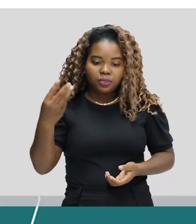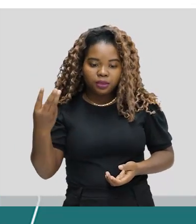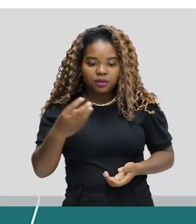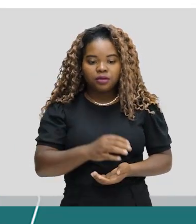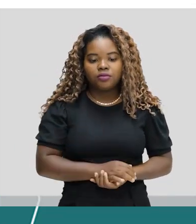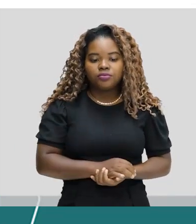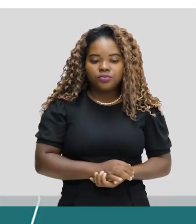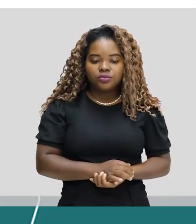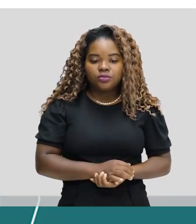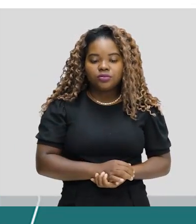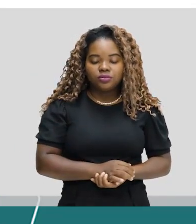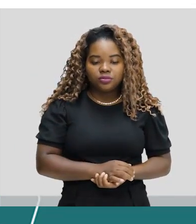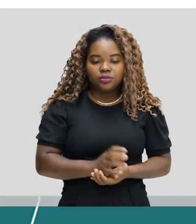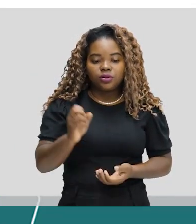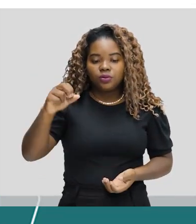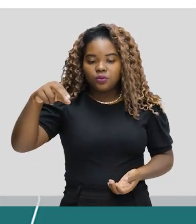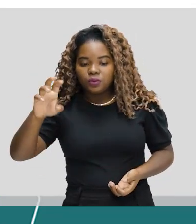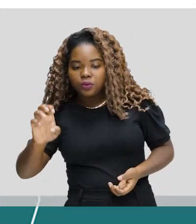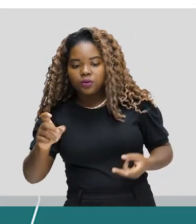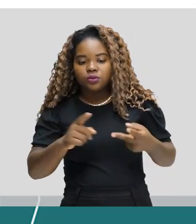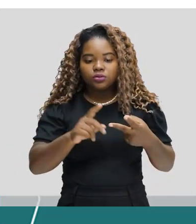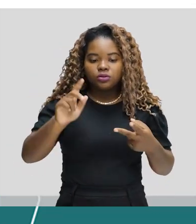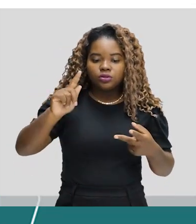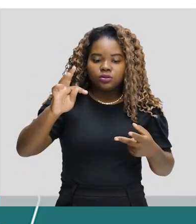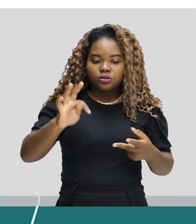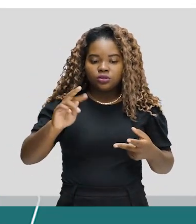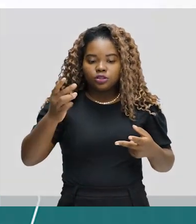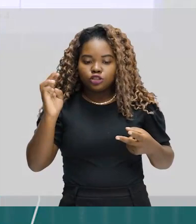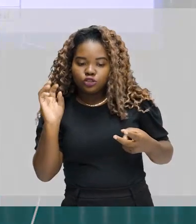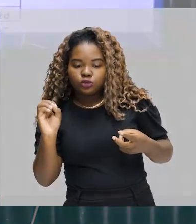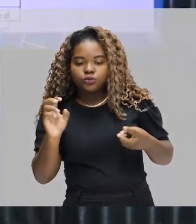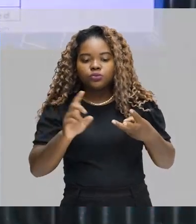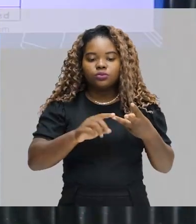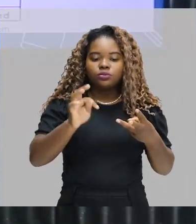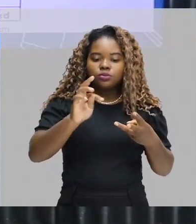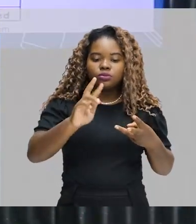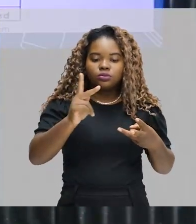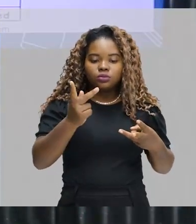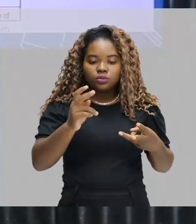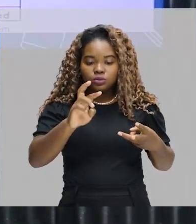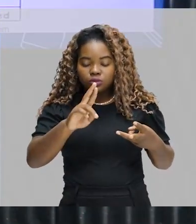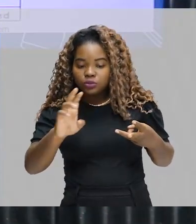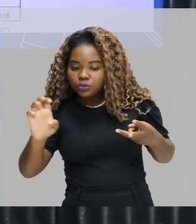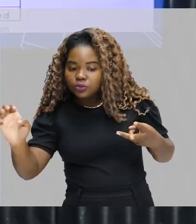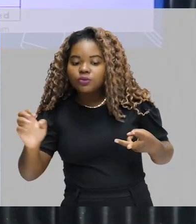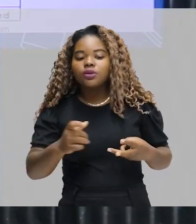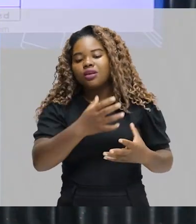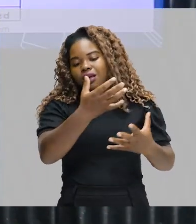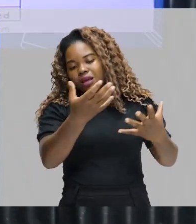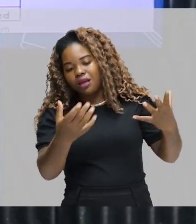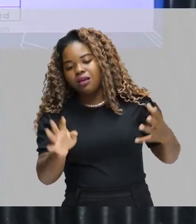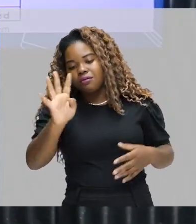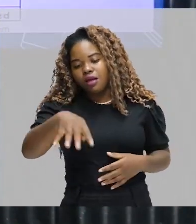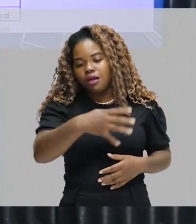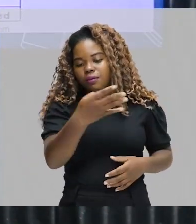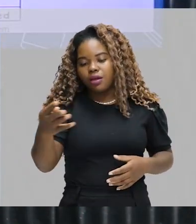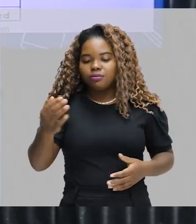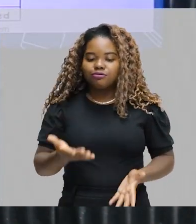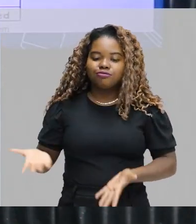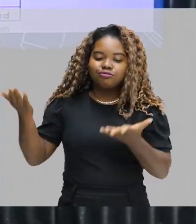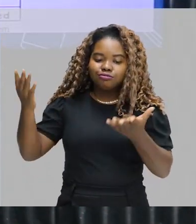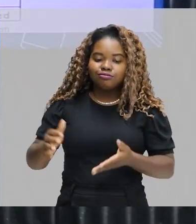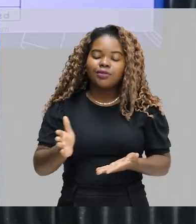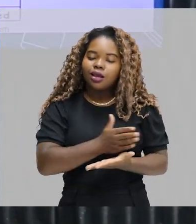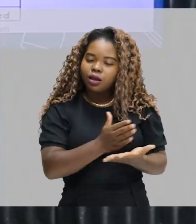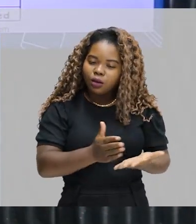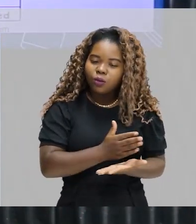5. 1, 2, 3, 4 e 5, e assim por diante. Algumas observações são interessantes